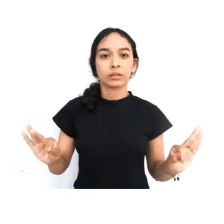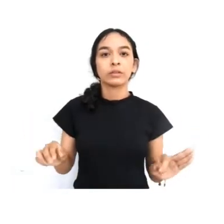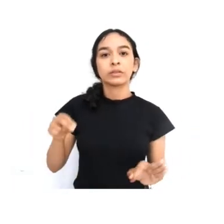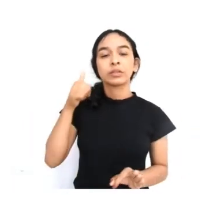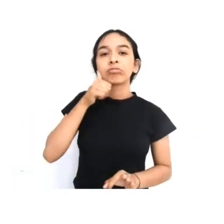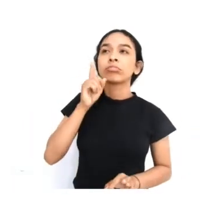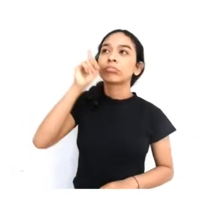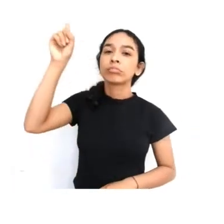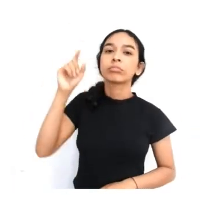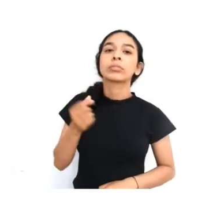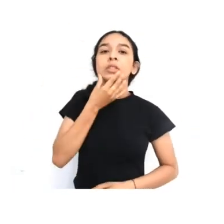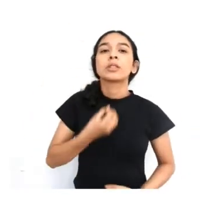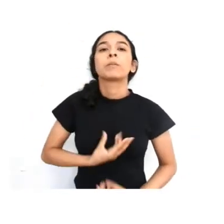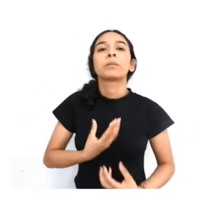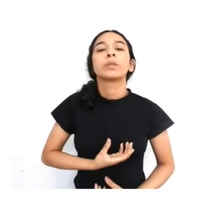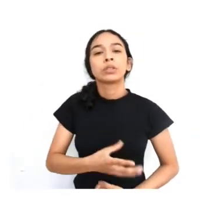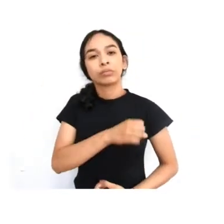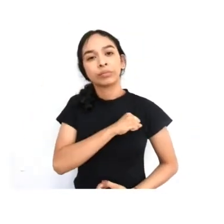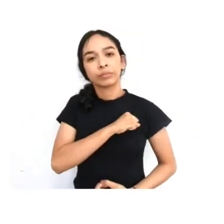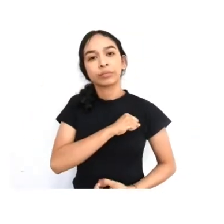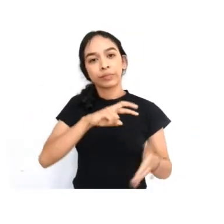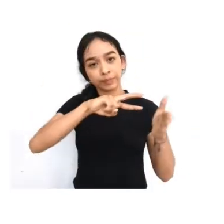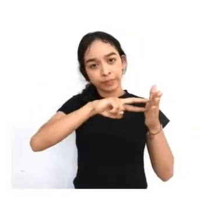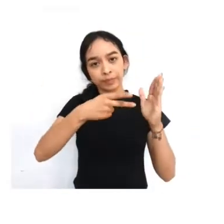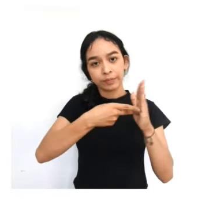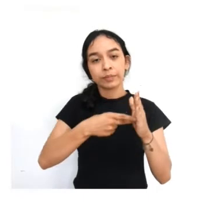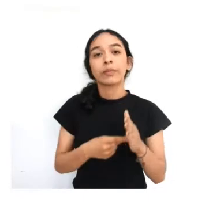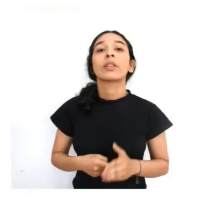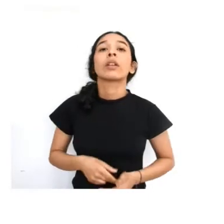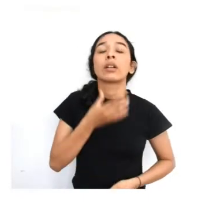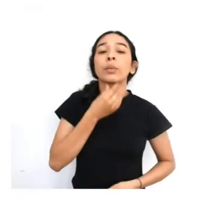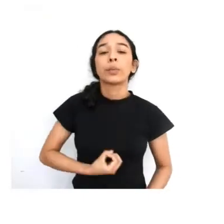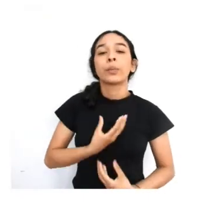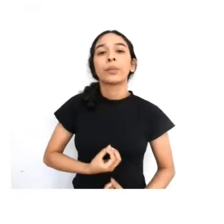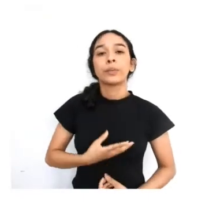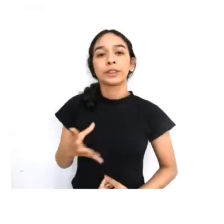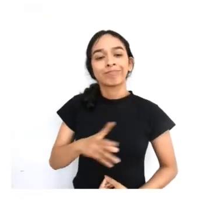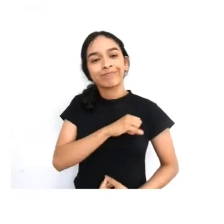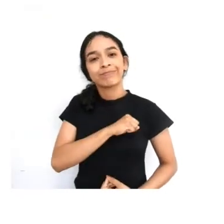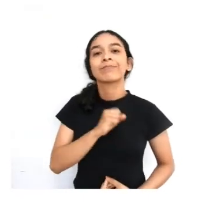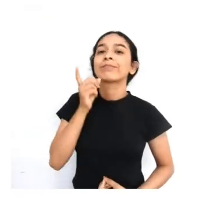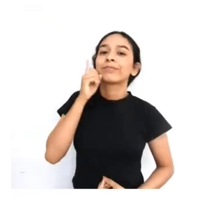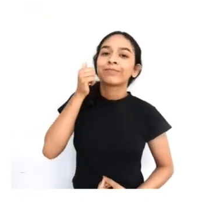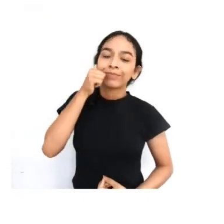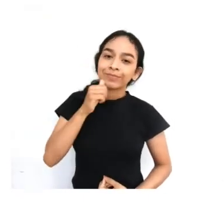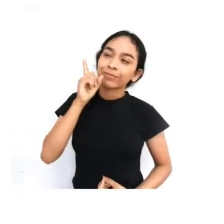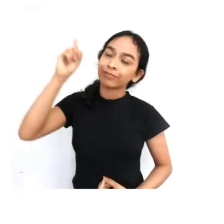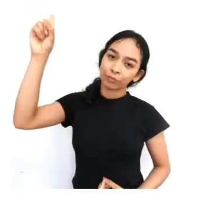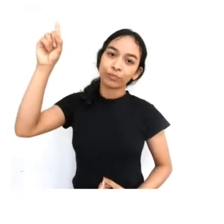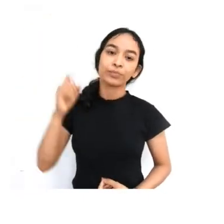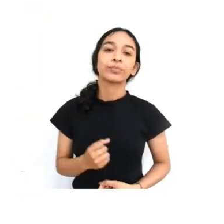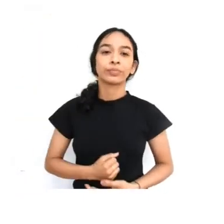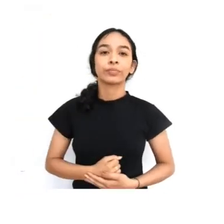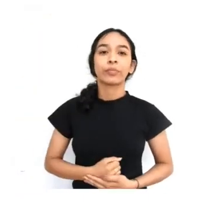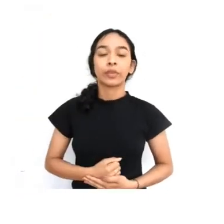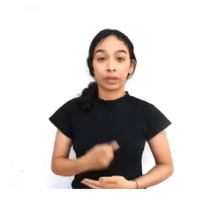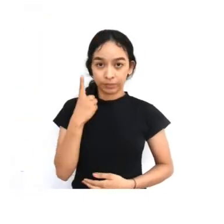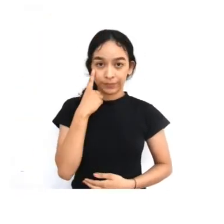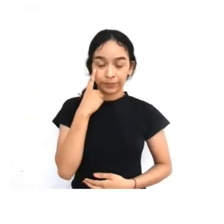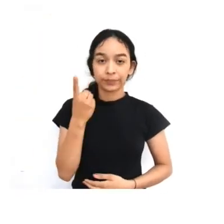o poeta ama a ninfa. Bem, nós vamos observar que houve aqui uma